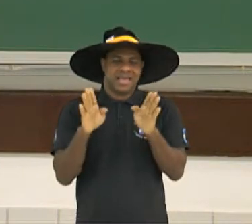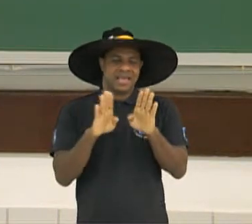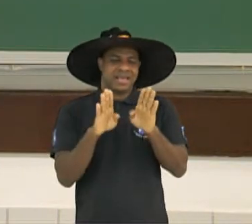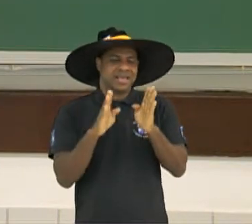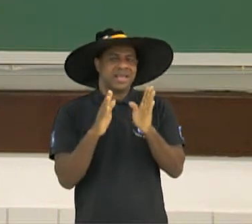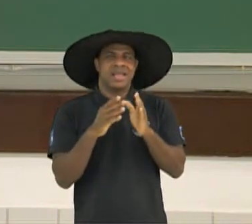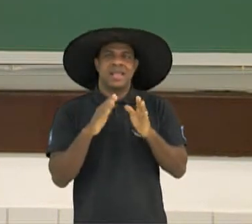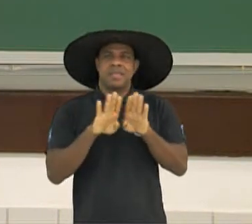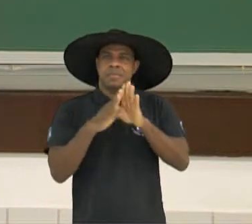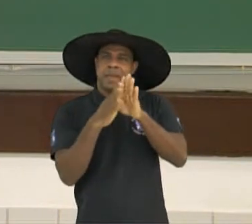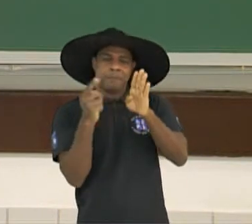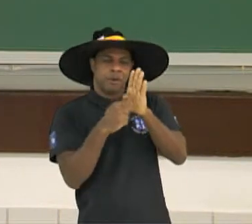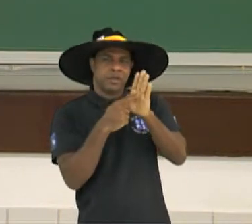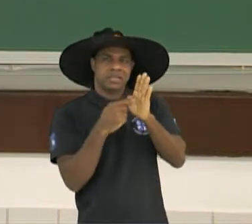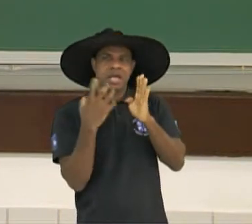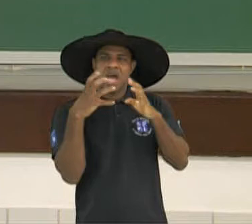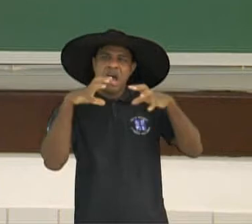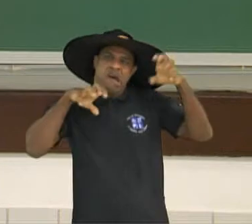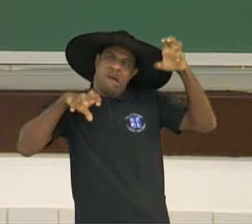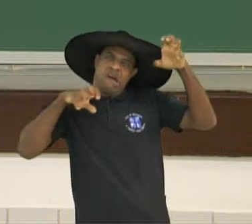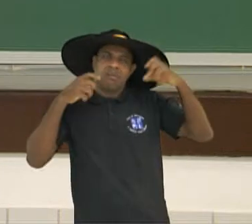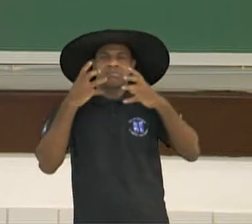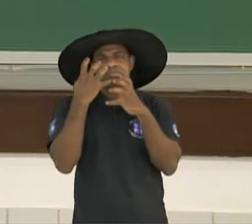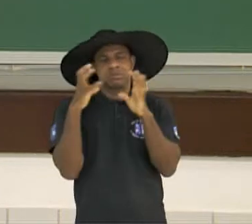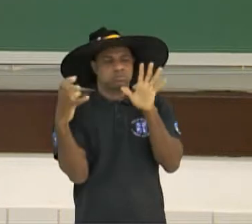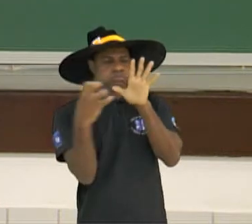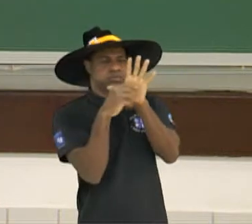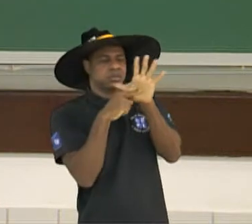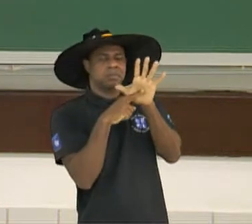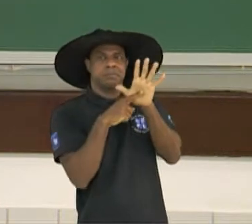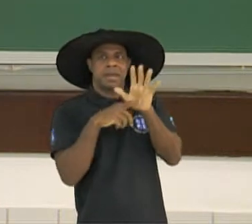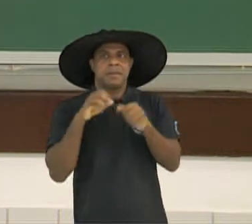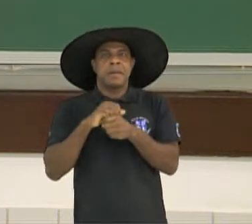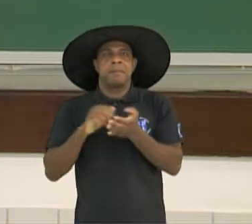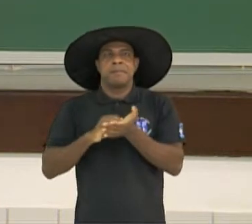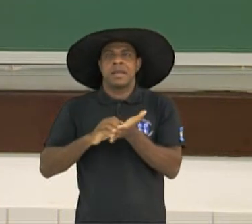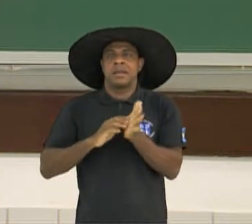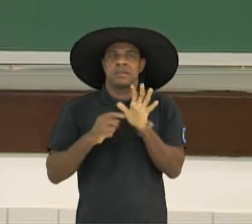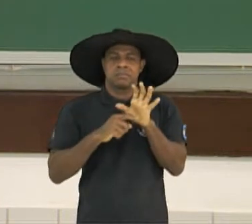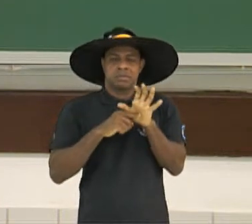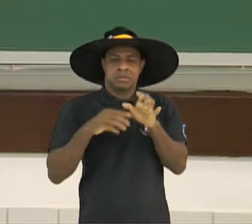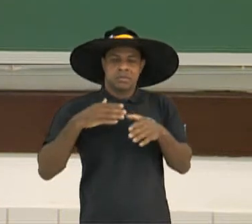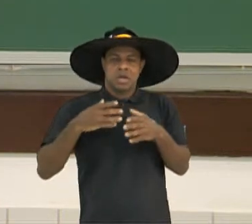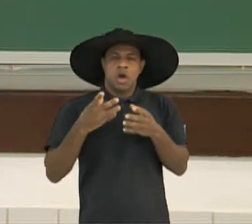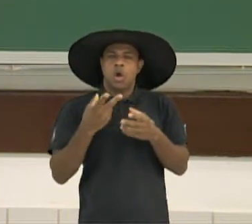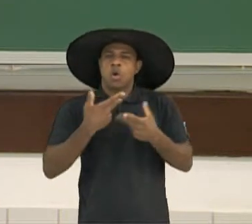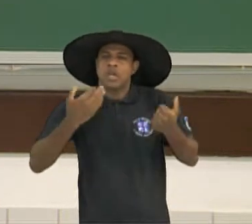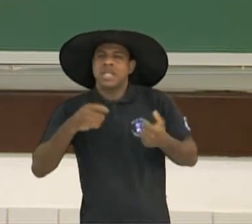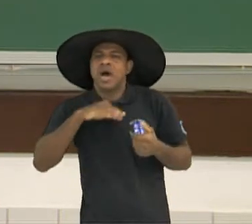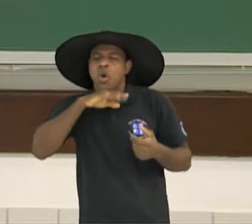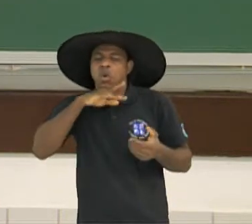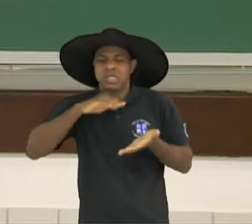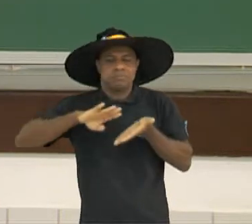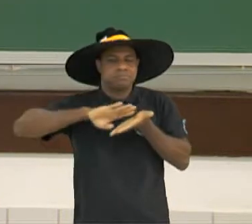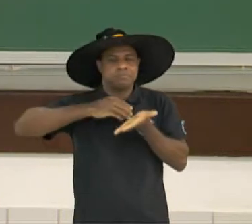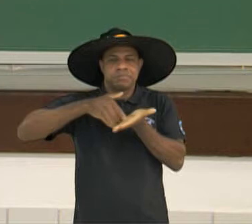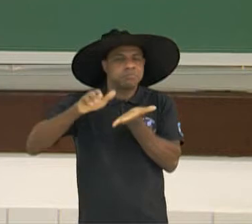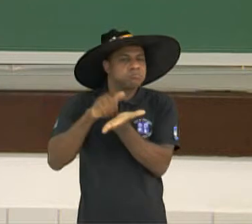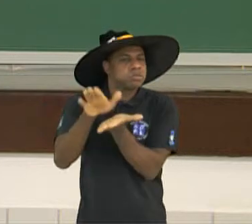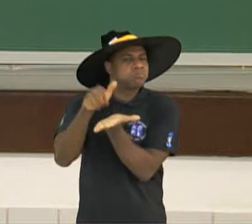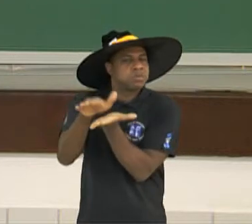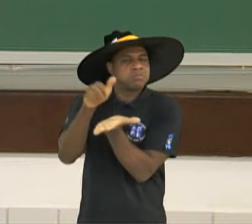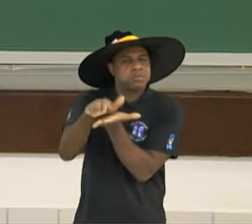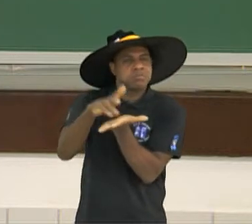no Halloween? Porque a ideia é sempre afugentar tudo que de ruim pode vir para a sua casa.